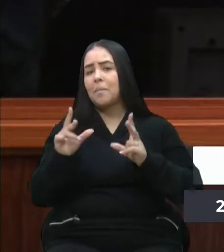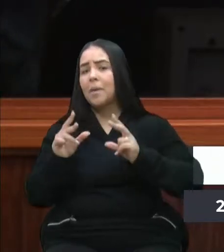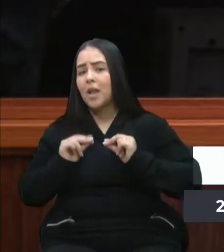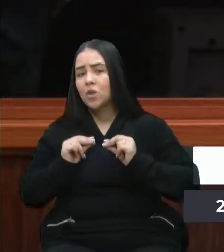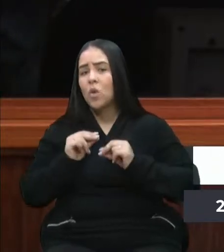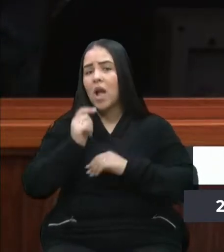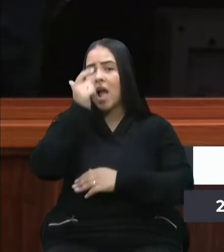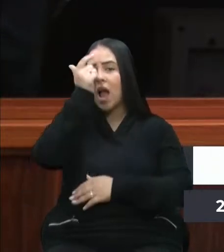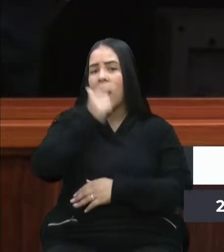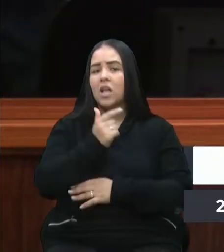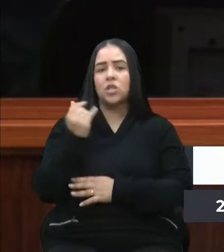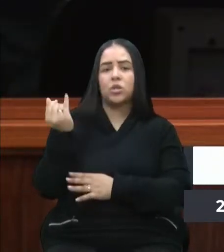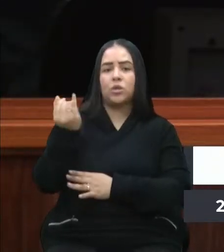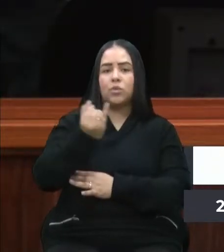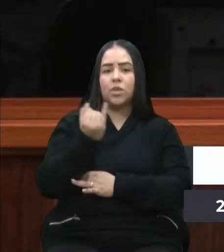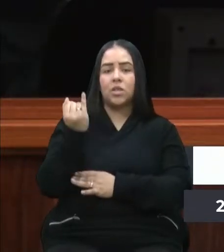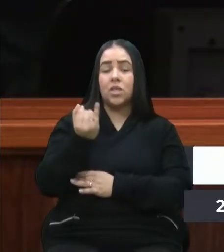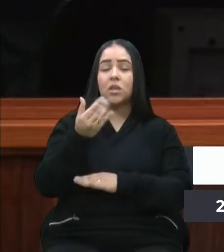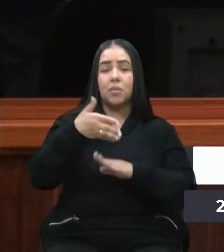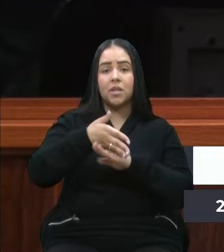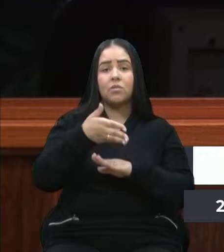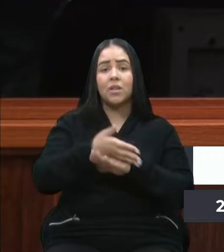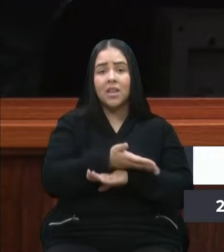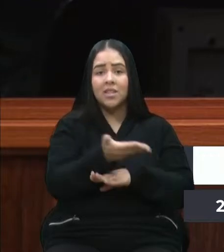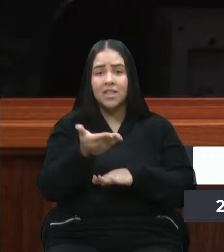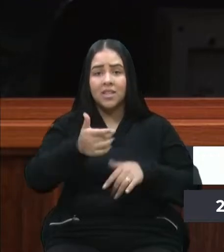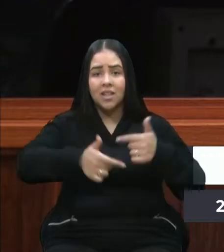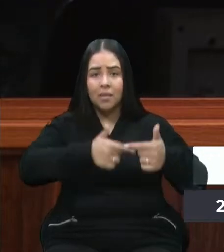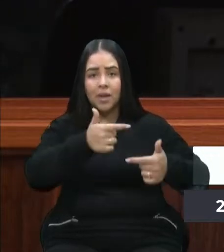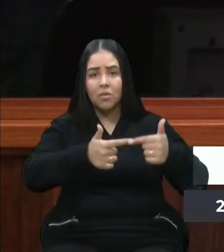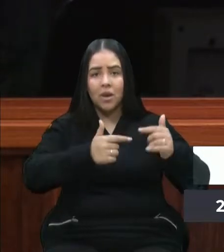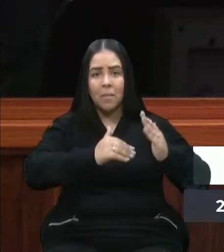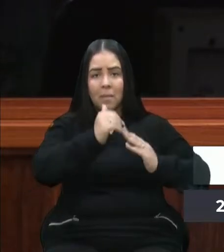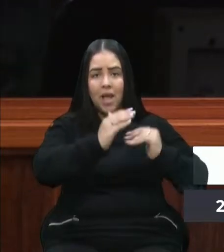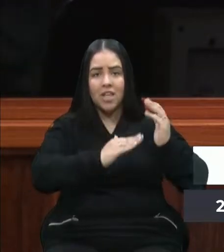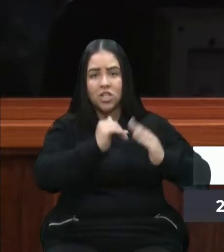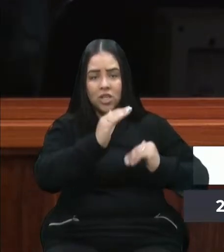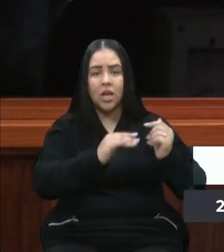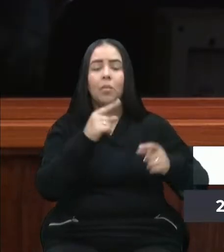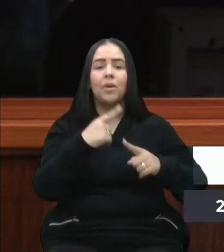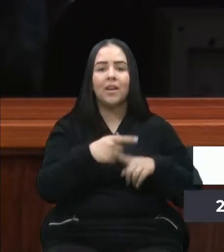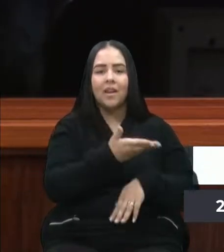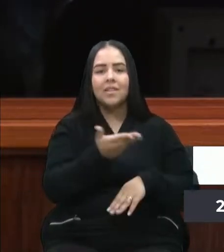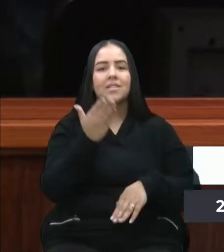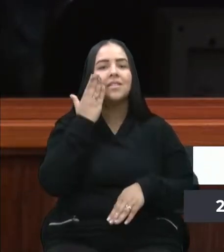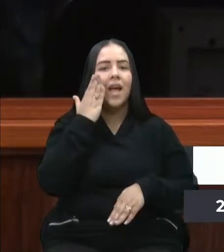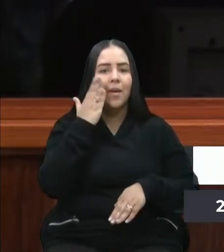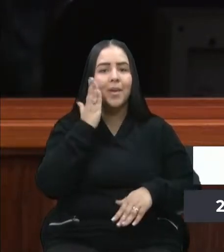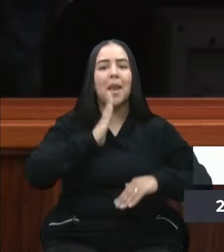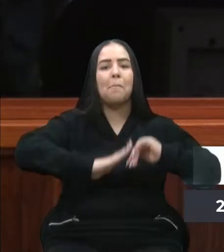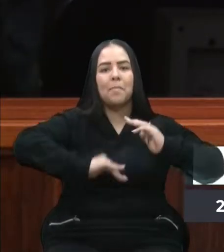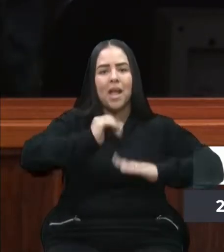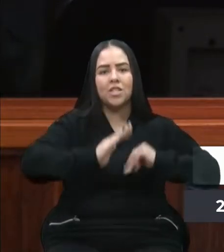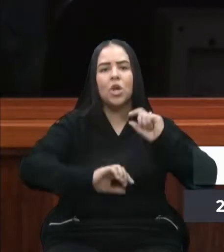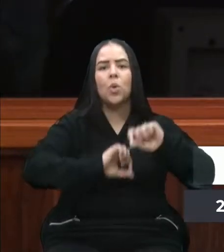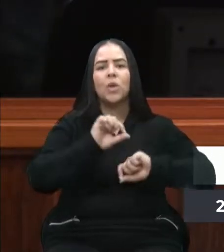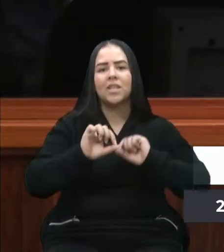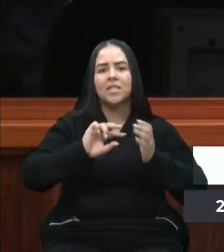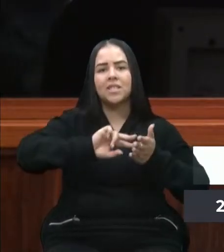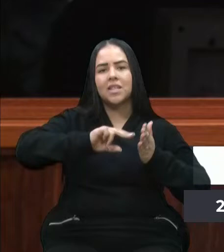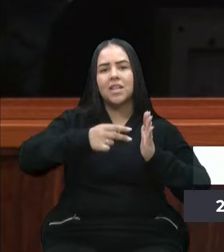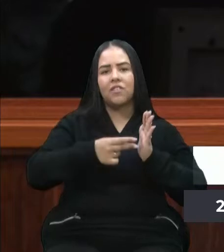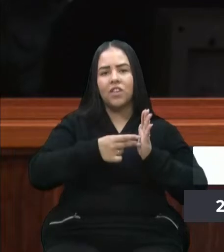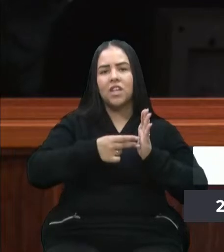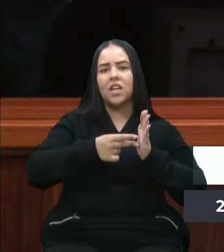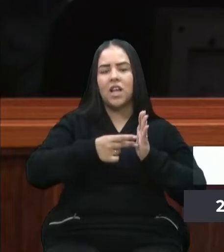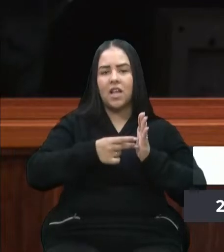a participação de quem trabalha na prática, de quem sabe como na prática é ser diretora, é ser direção